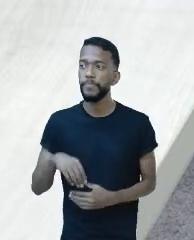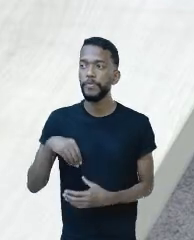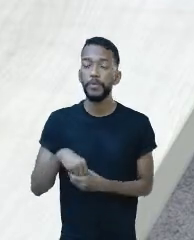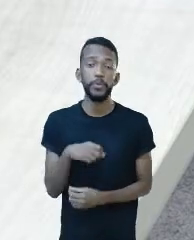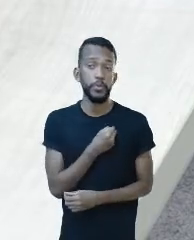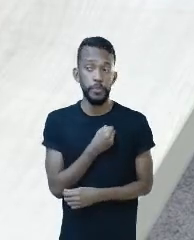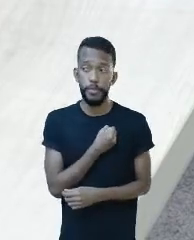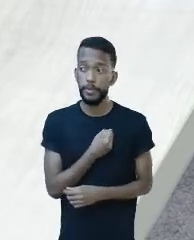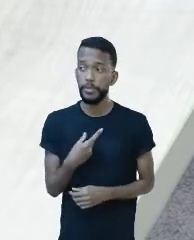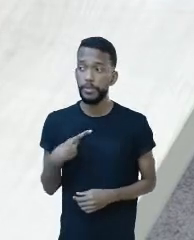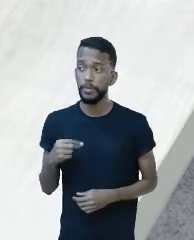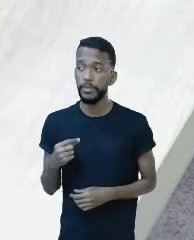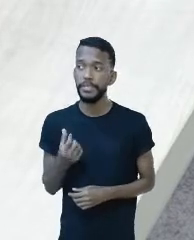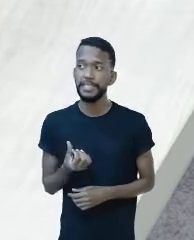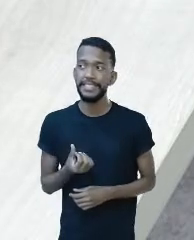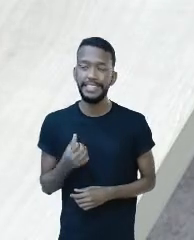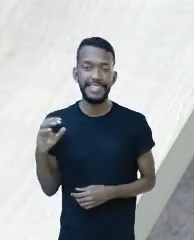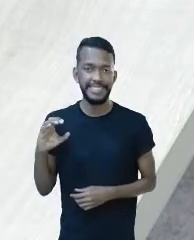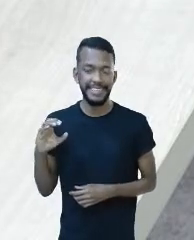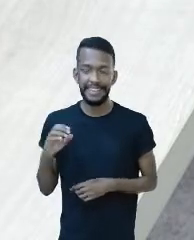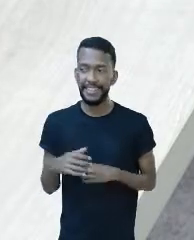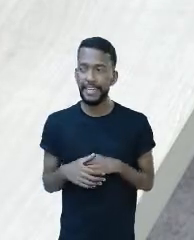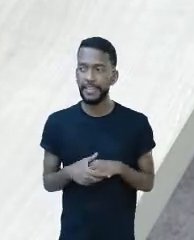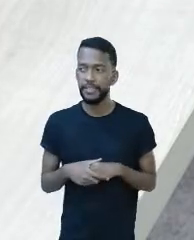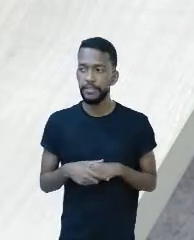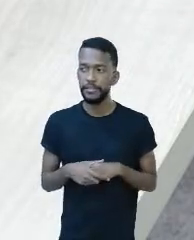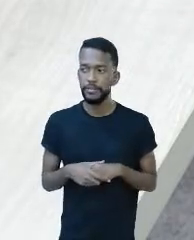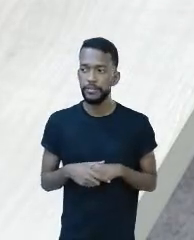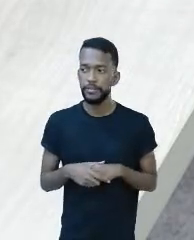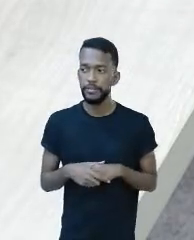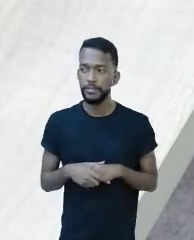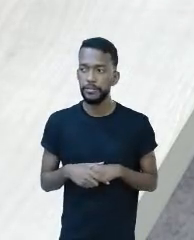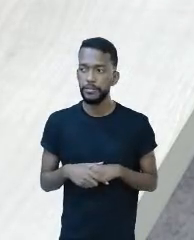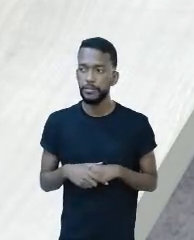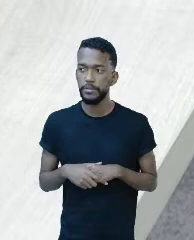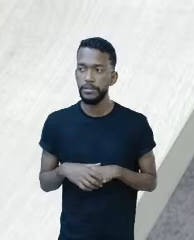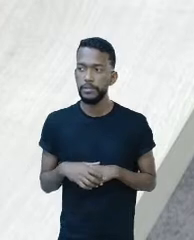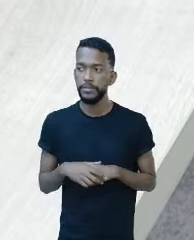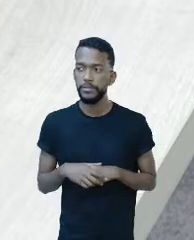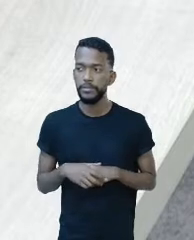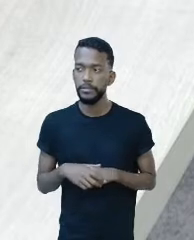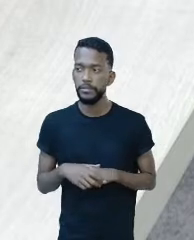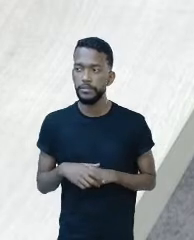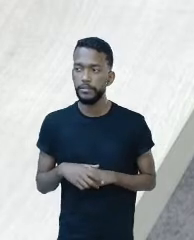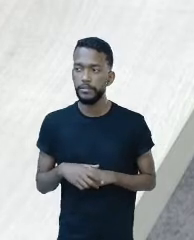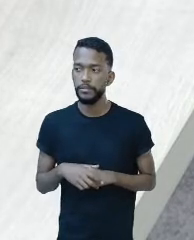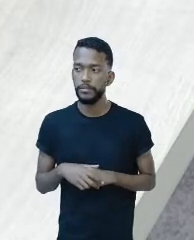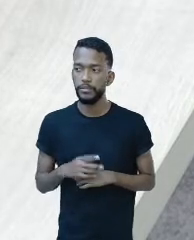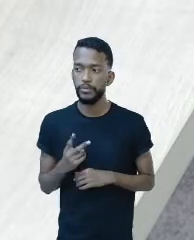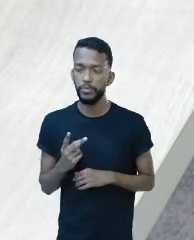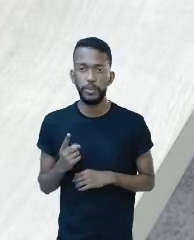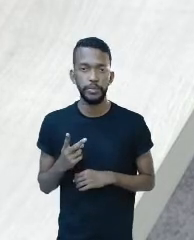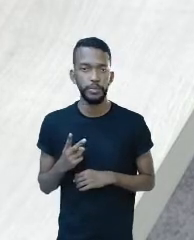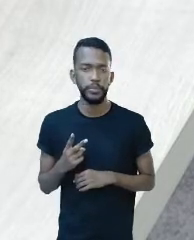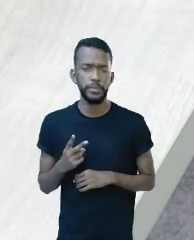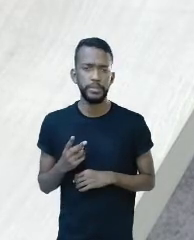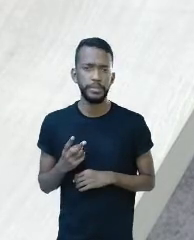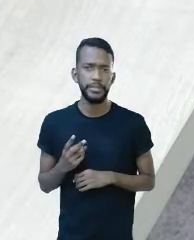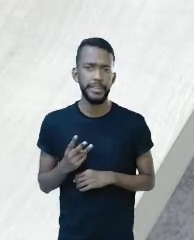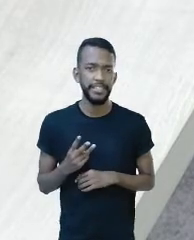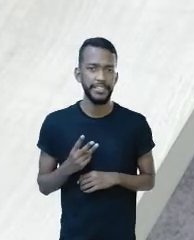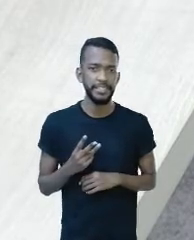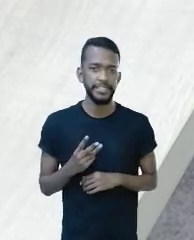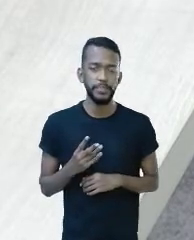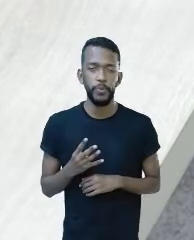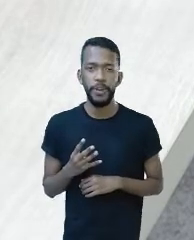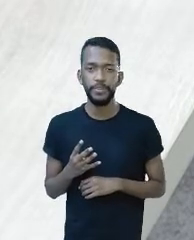tinha 6 centenas. Eu vou representar aqui, ó, com as pecinhas amarelas. 1, 2,